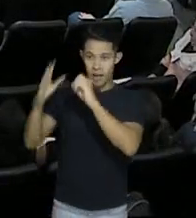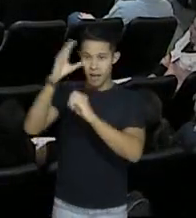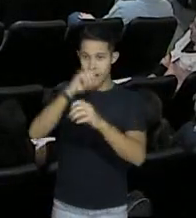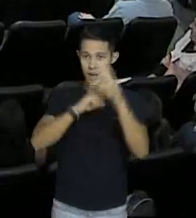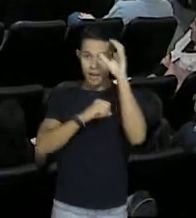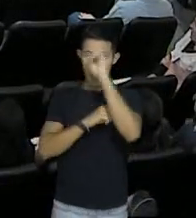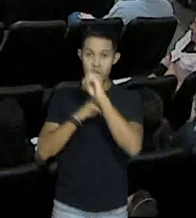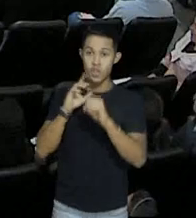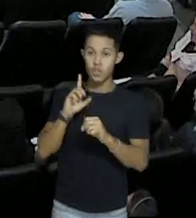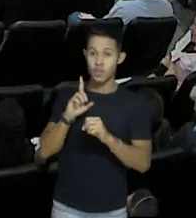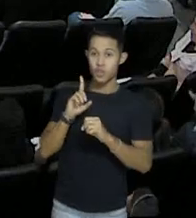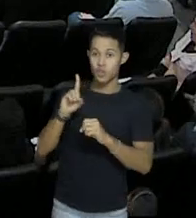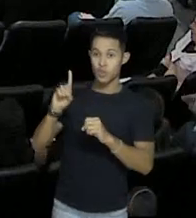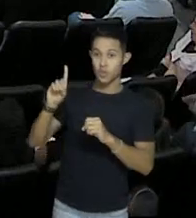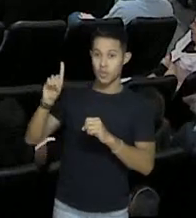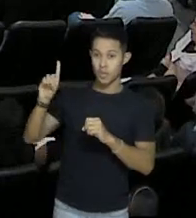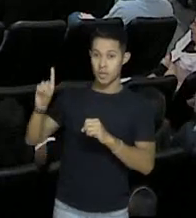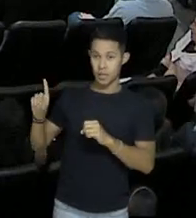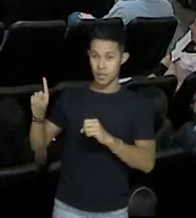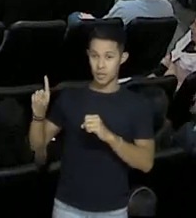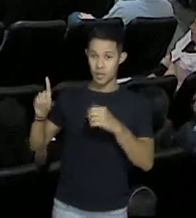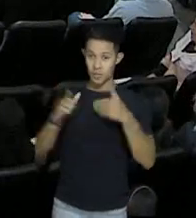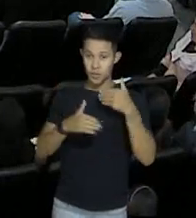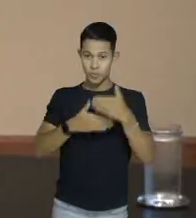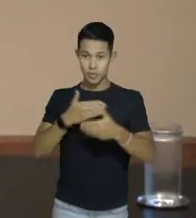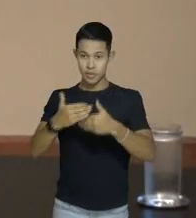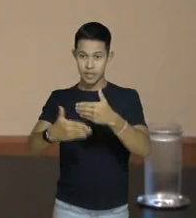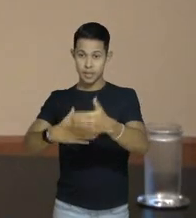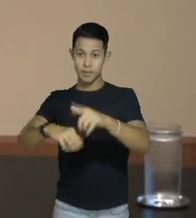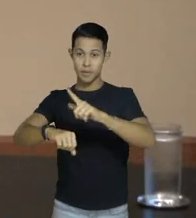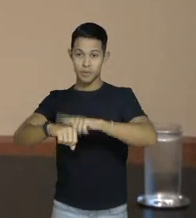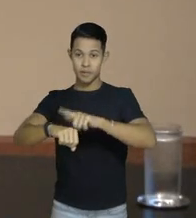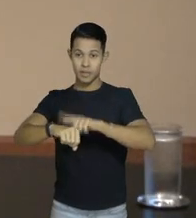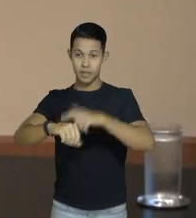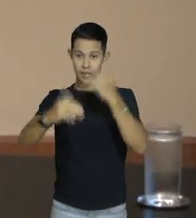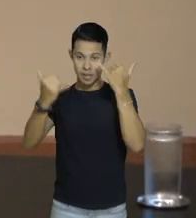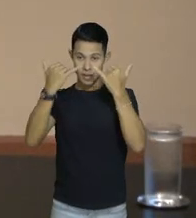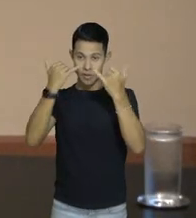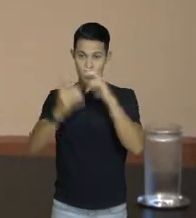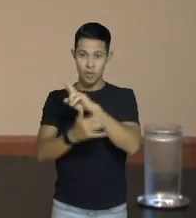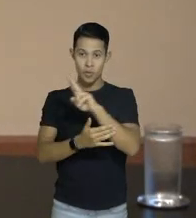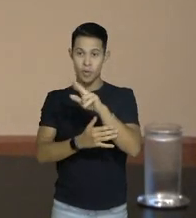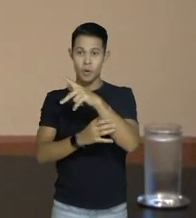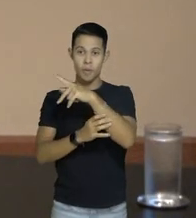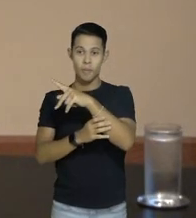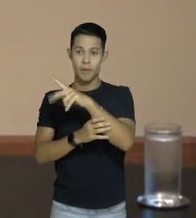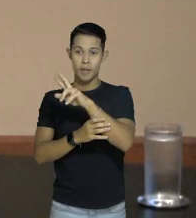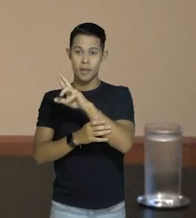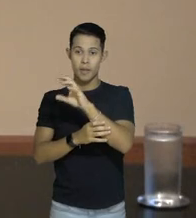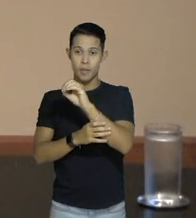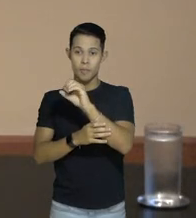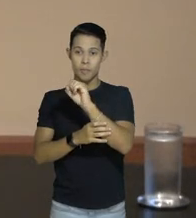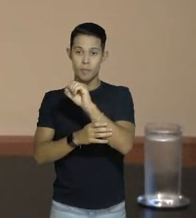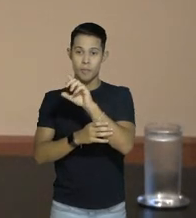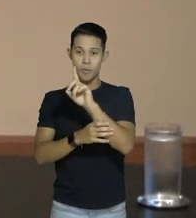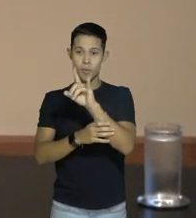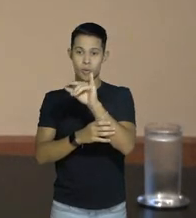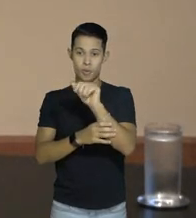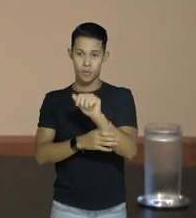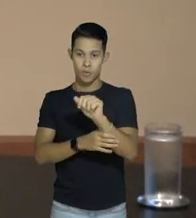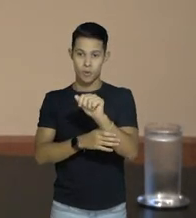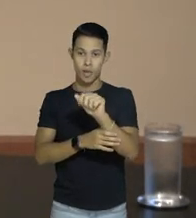de processamento temporal da informação, prosódia, lado não verbal do nosso cérebro,